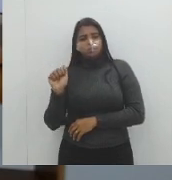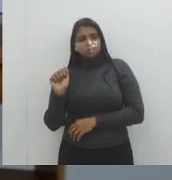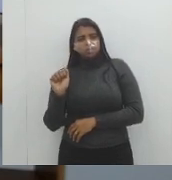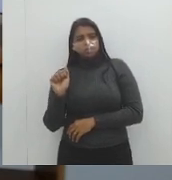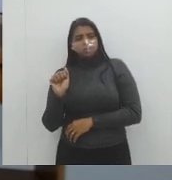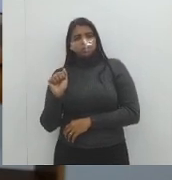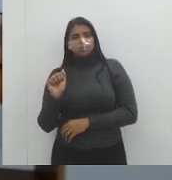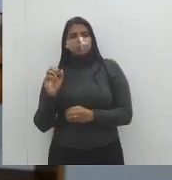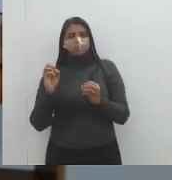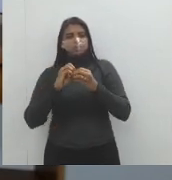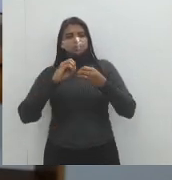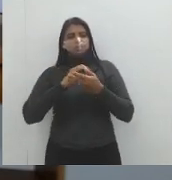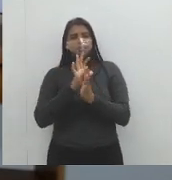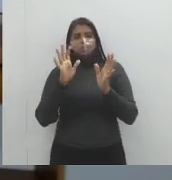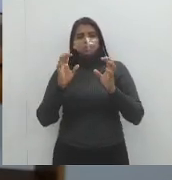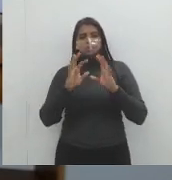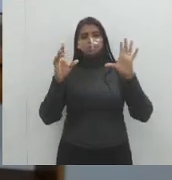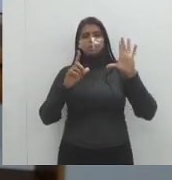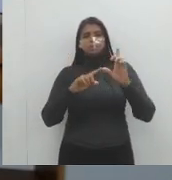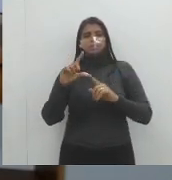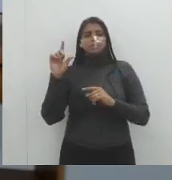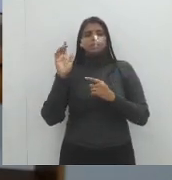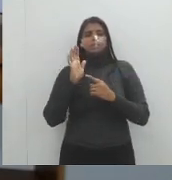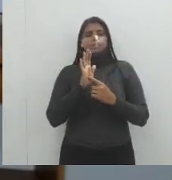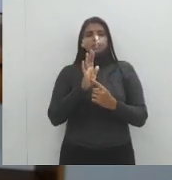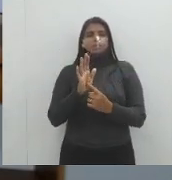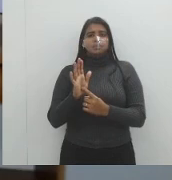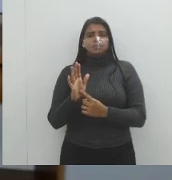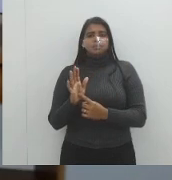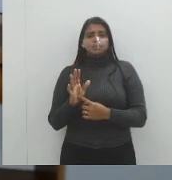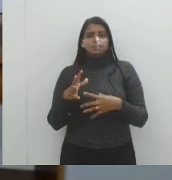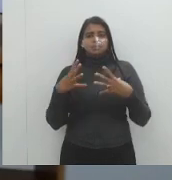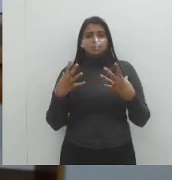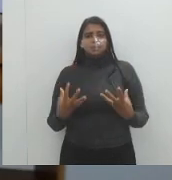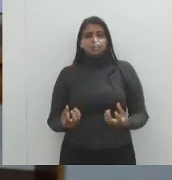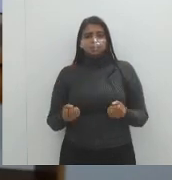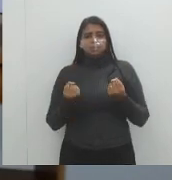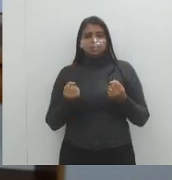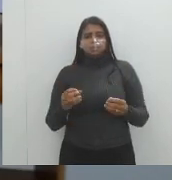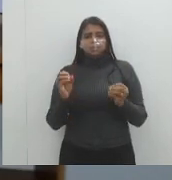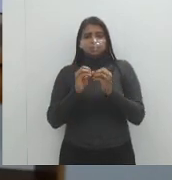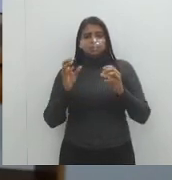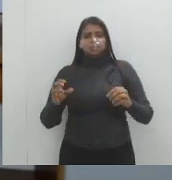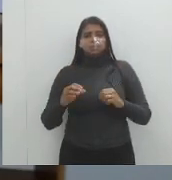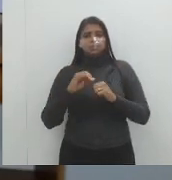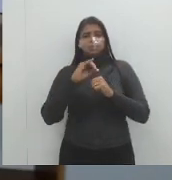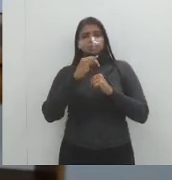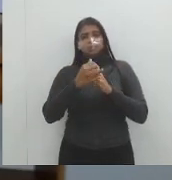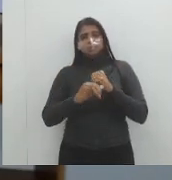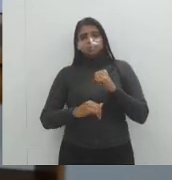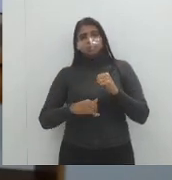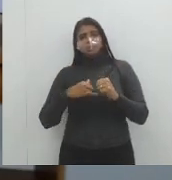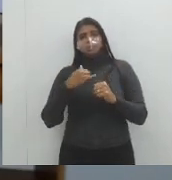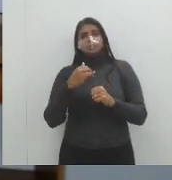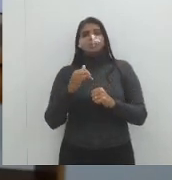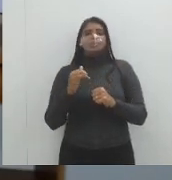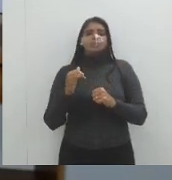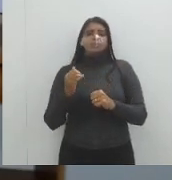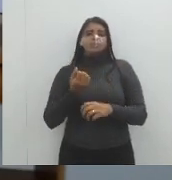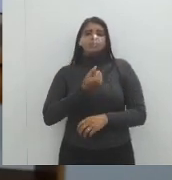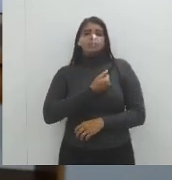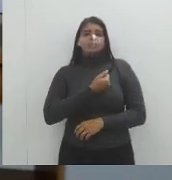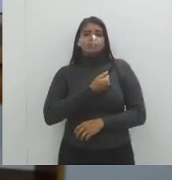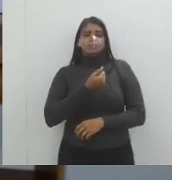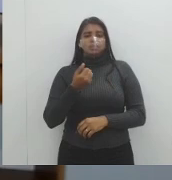possui energia suficiente para fundir material pesado e criar os elementos com números atômicos acima